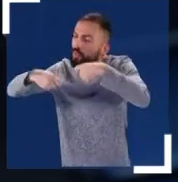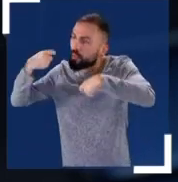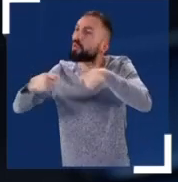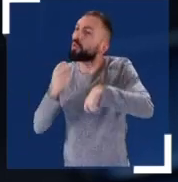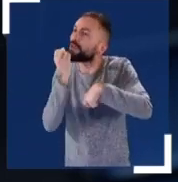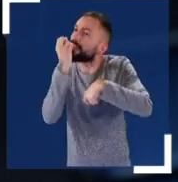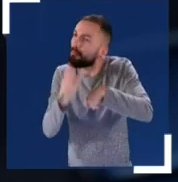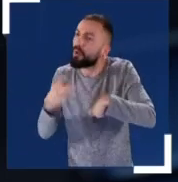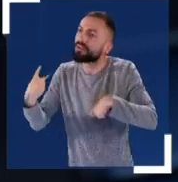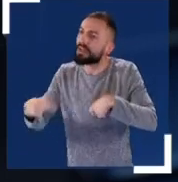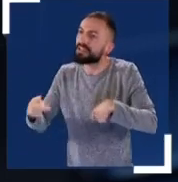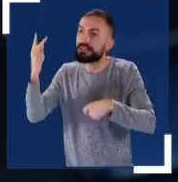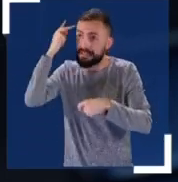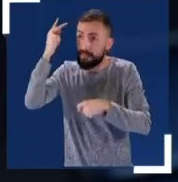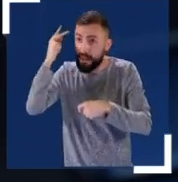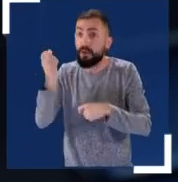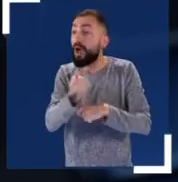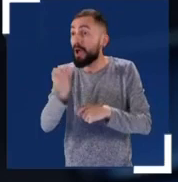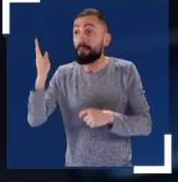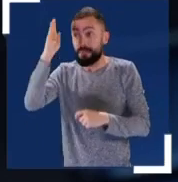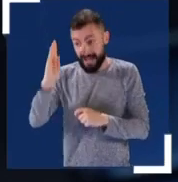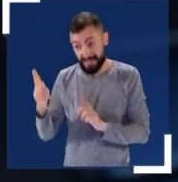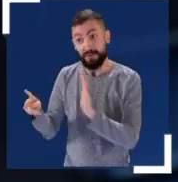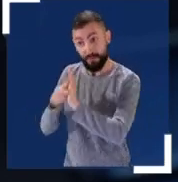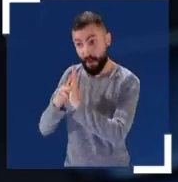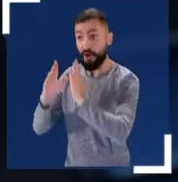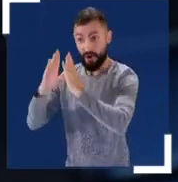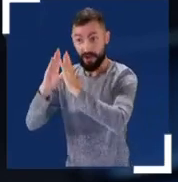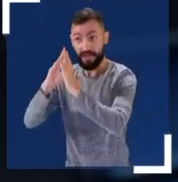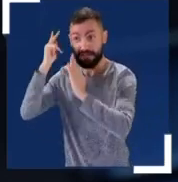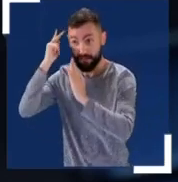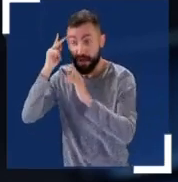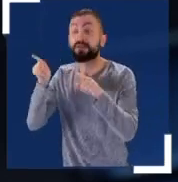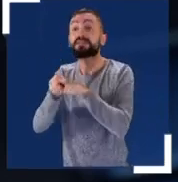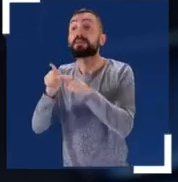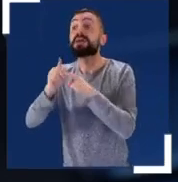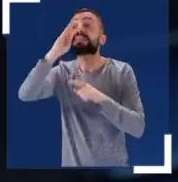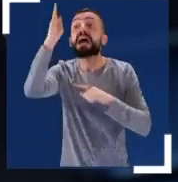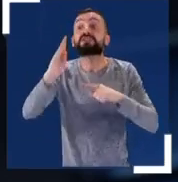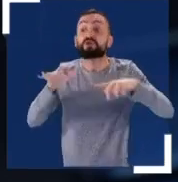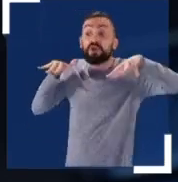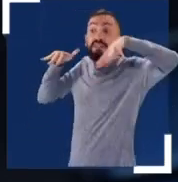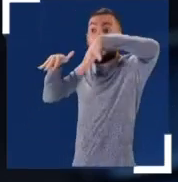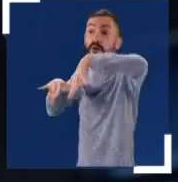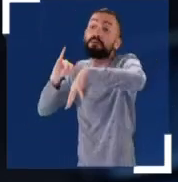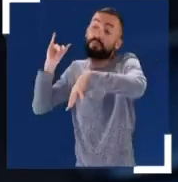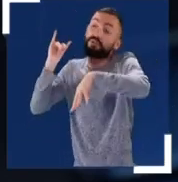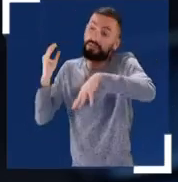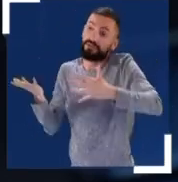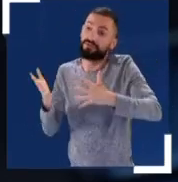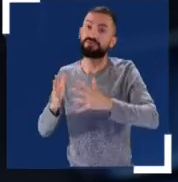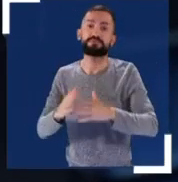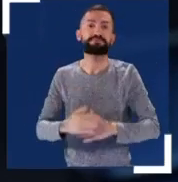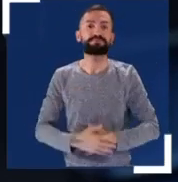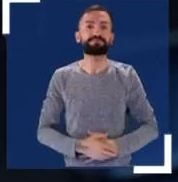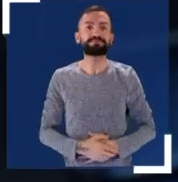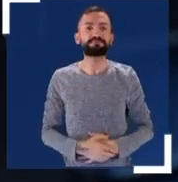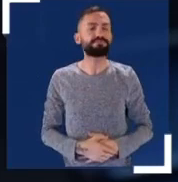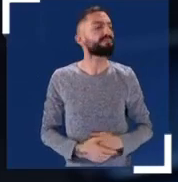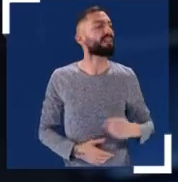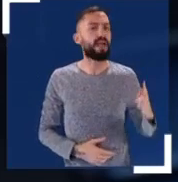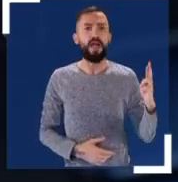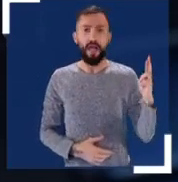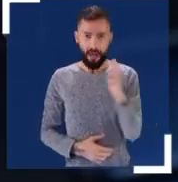São Paulo para os brasileiros que vivem aqui e uma referência também nacional. É um programa respeitado nacionalmente. A sua réplica, por